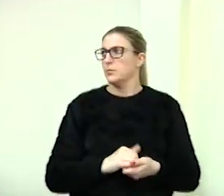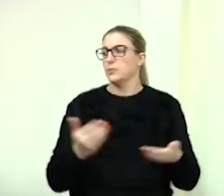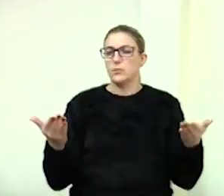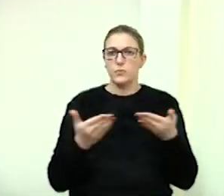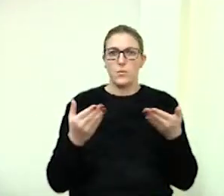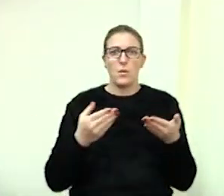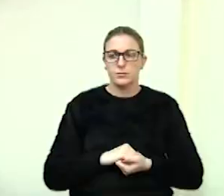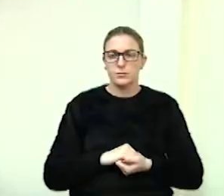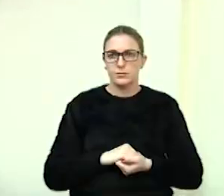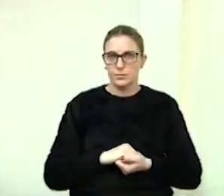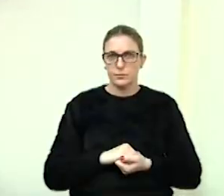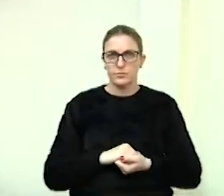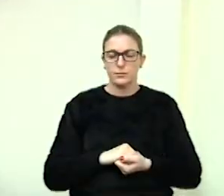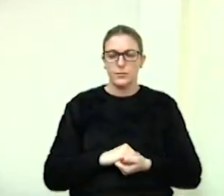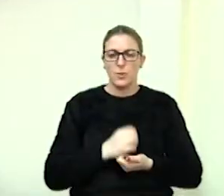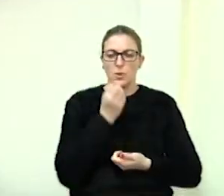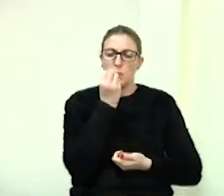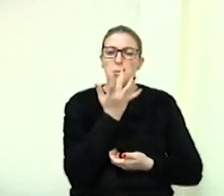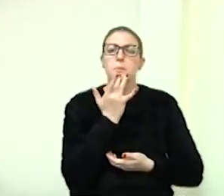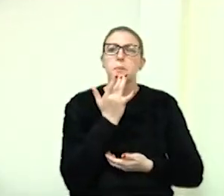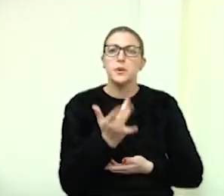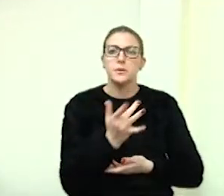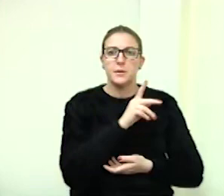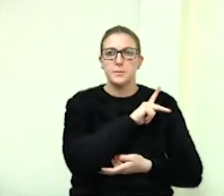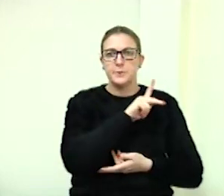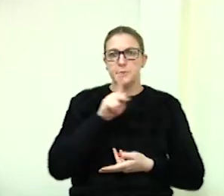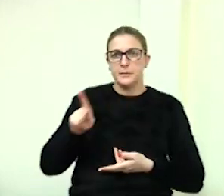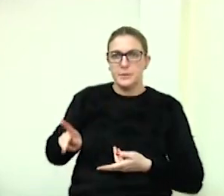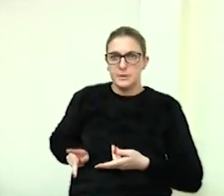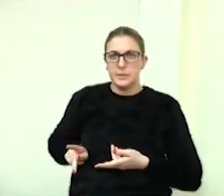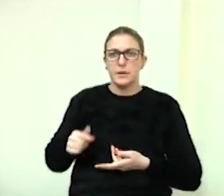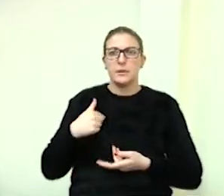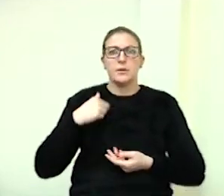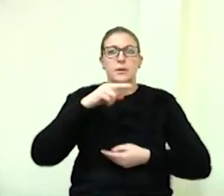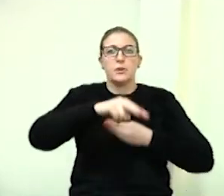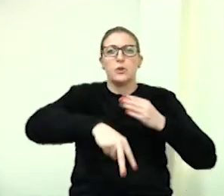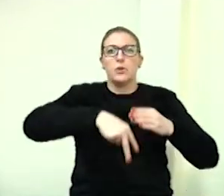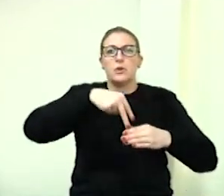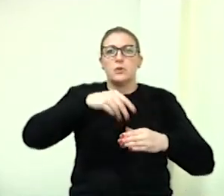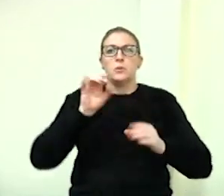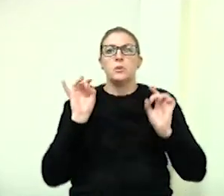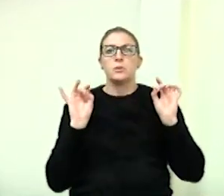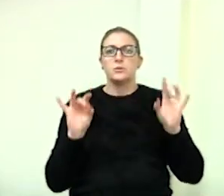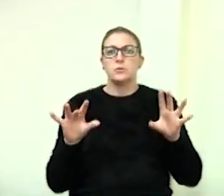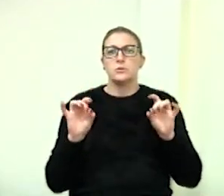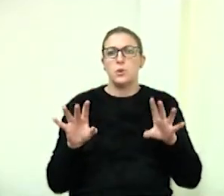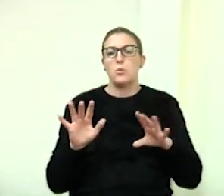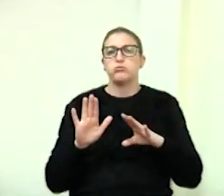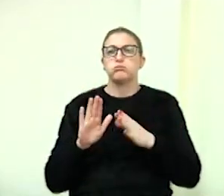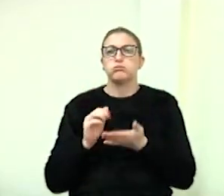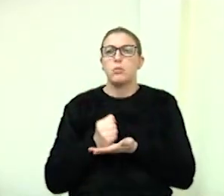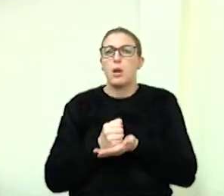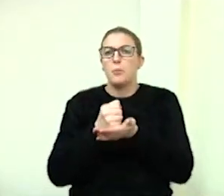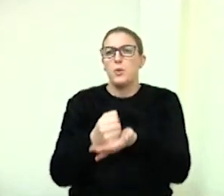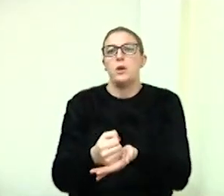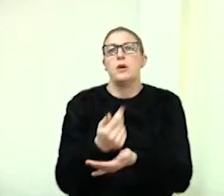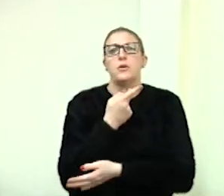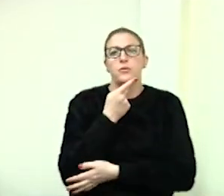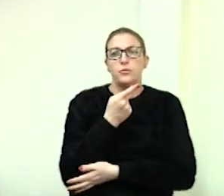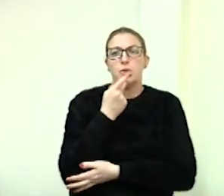Gussocol. Boa tarde, então, senhor presidente. Venho à tribuna apenas para corroborar com o que o vereador Lucas Farina